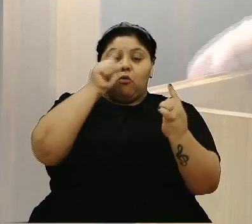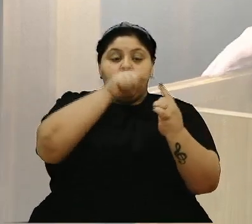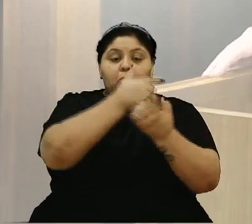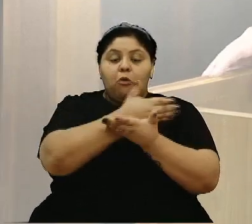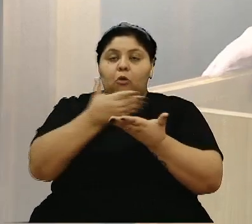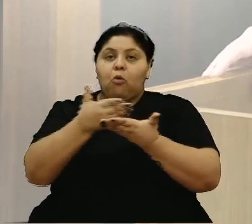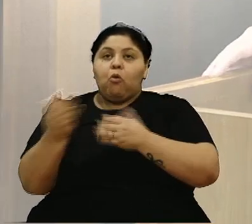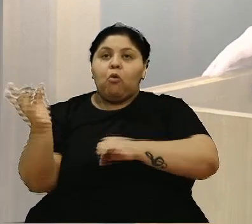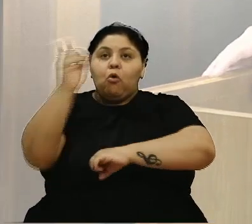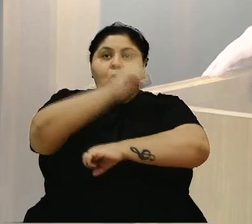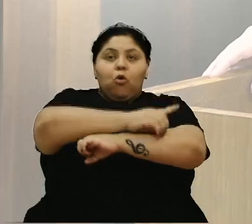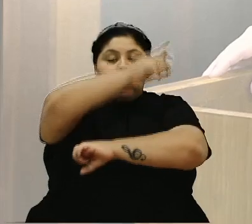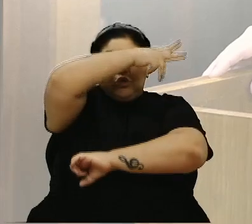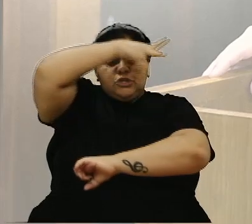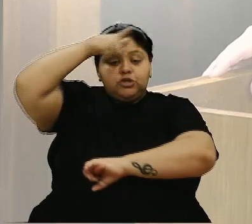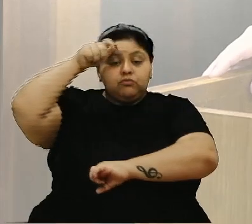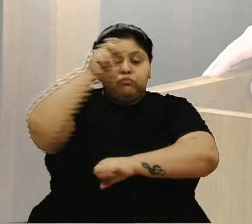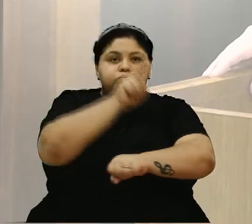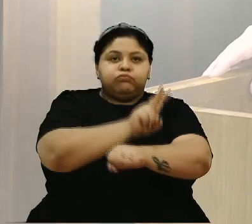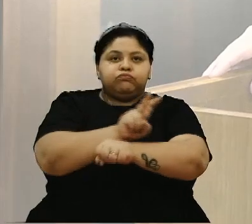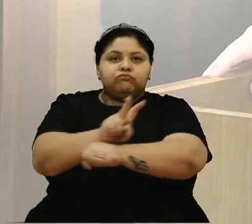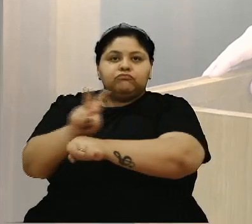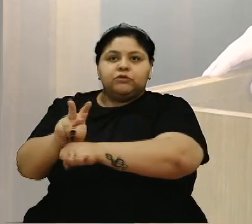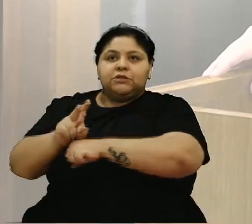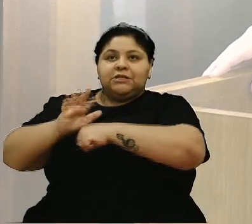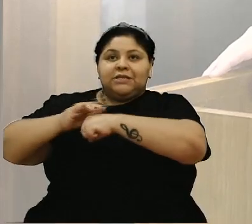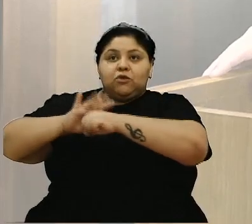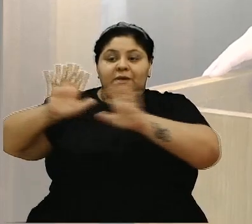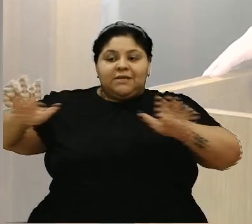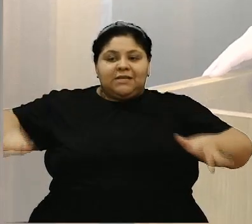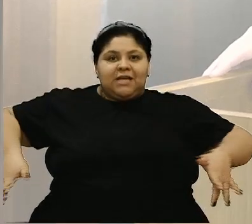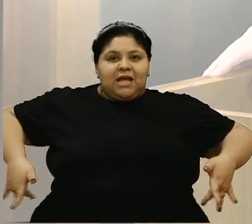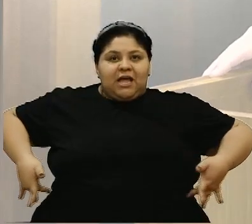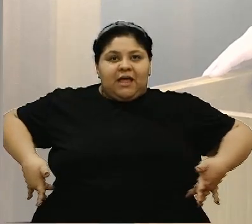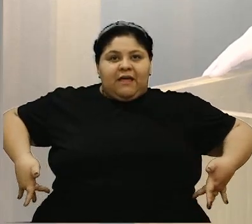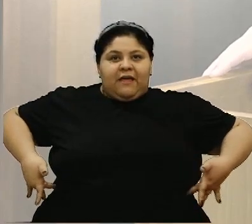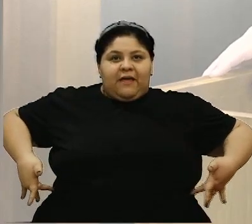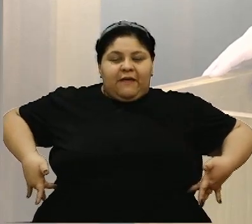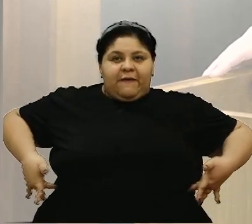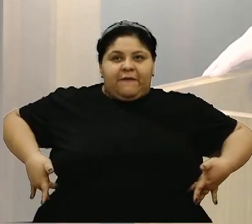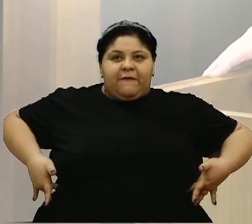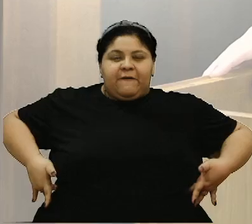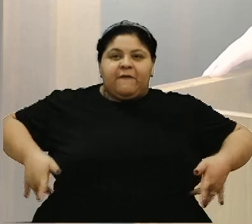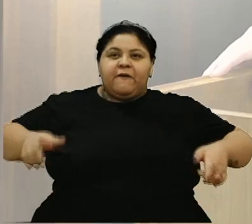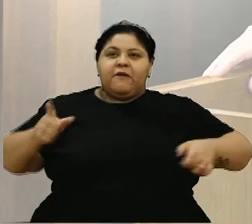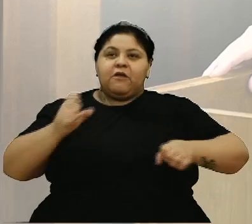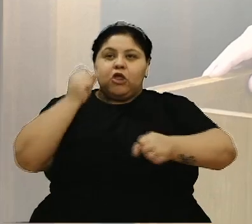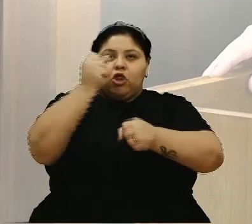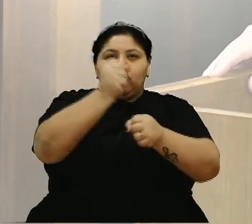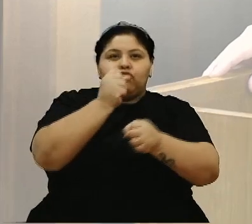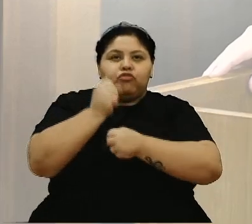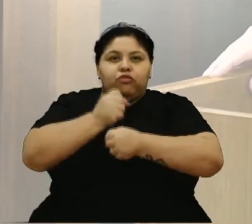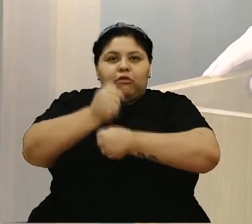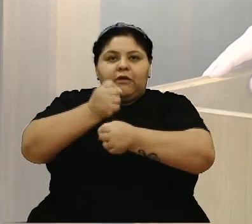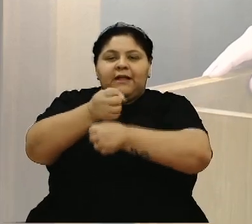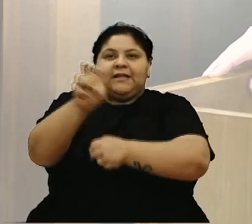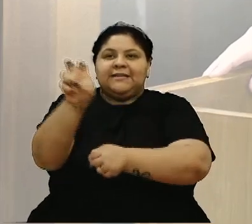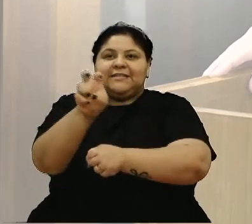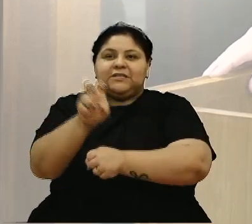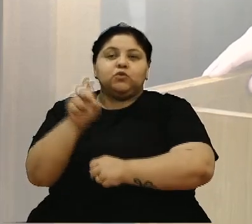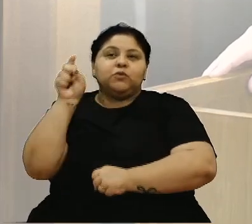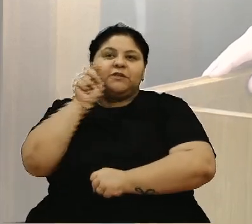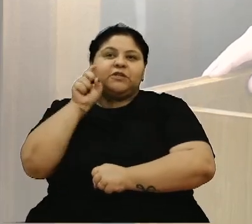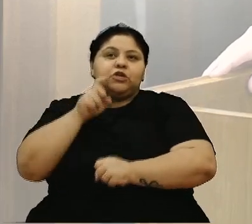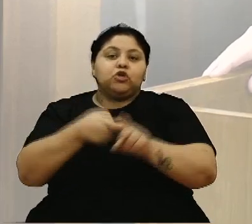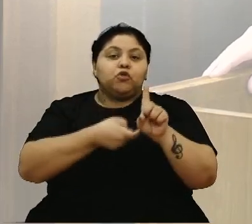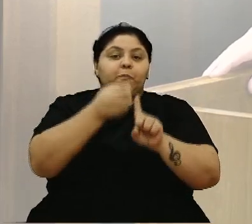Dia Municipal de Prevenção da Doença Renal Crônica, a ser realizado anualmente na segunda quinta-feira do mês de março